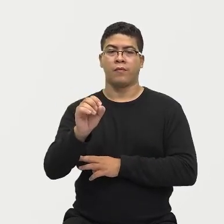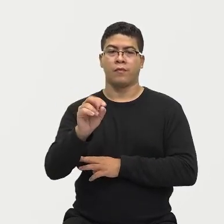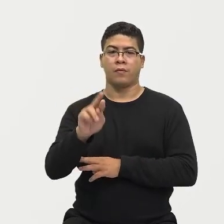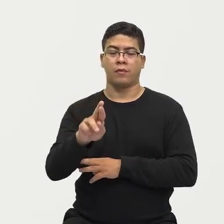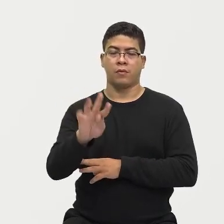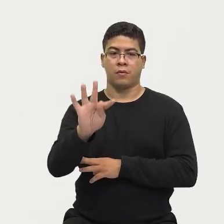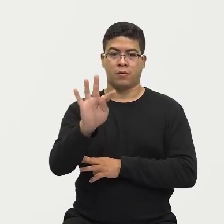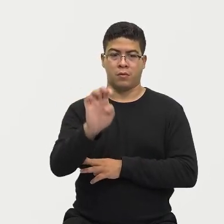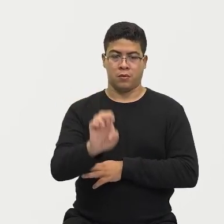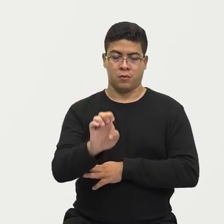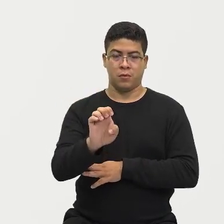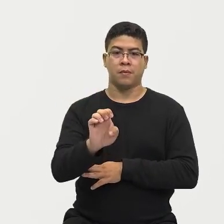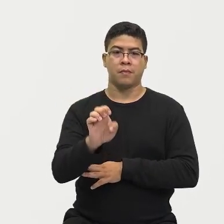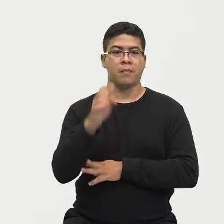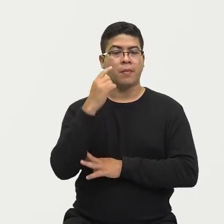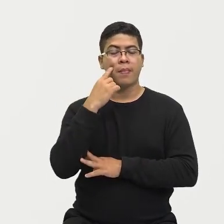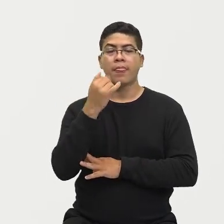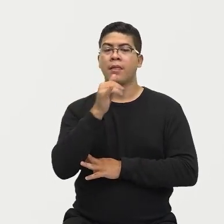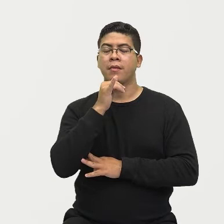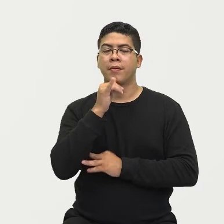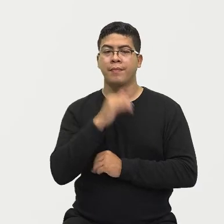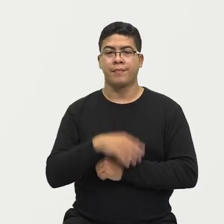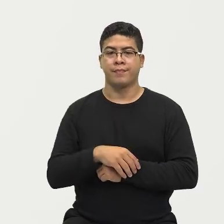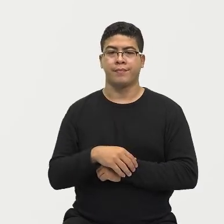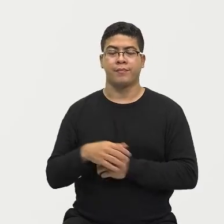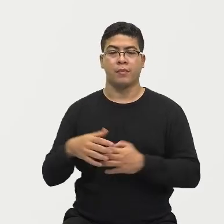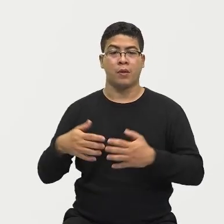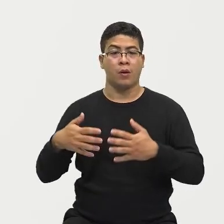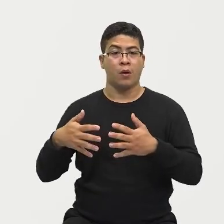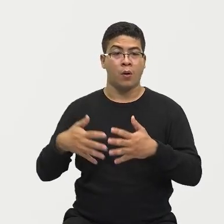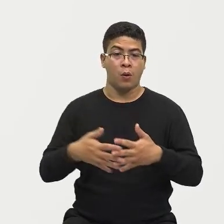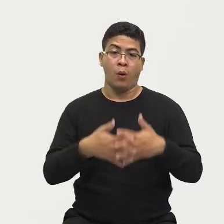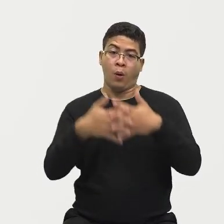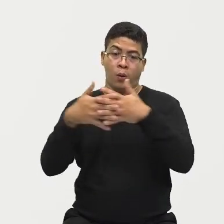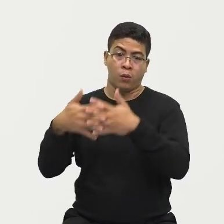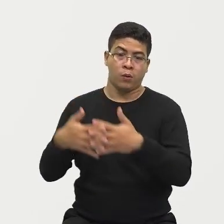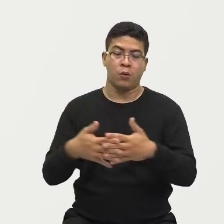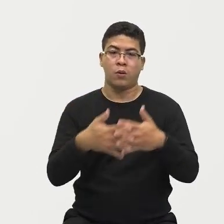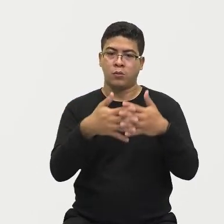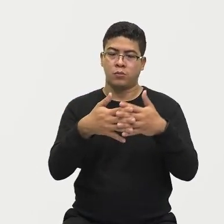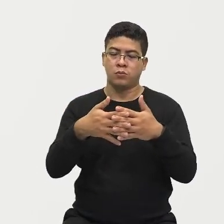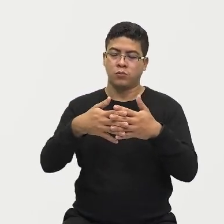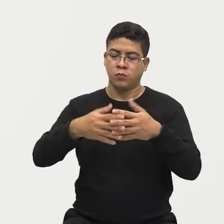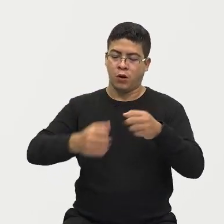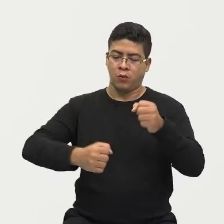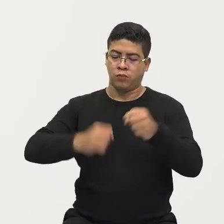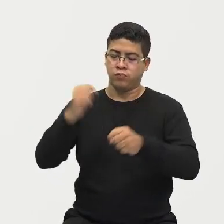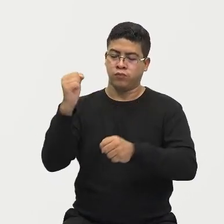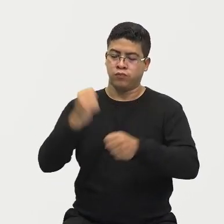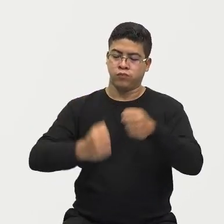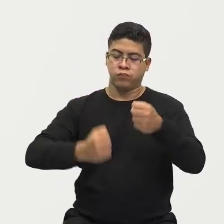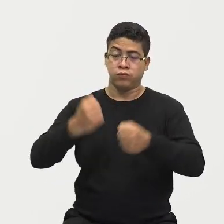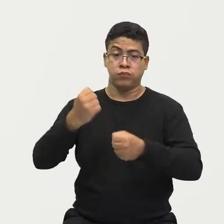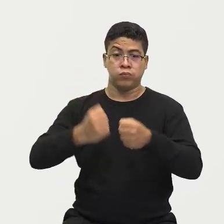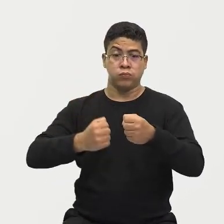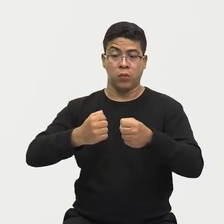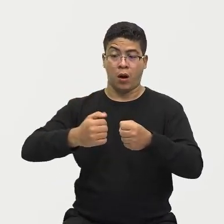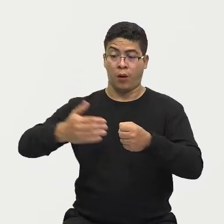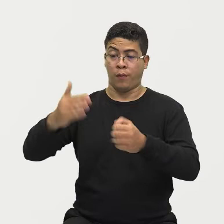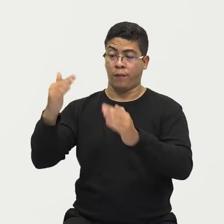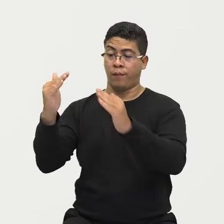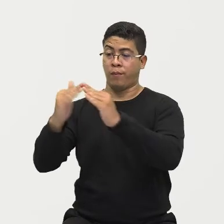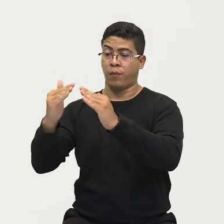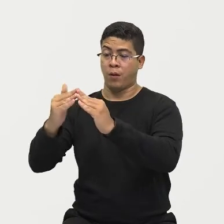O caminhão perdeu o freio e bateu forte contra o muro. Notaram como ele é? O forte aí nem